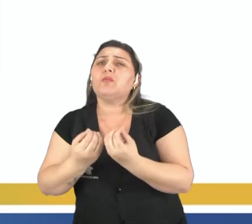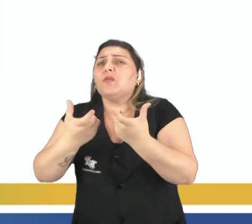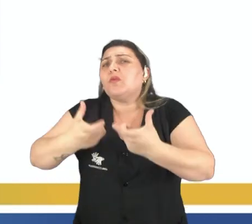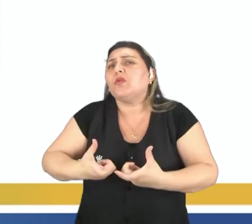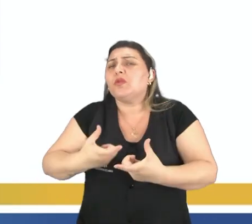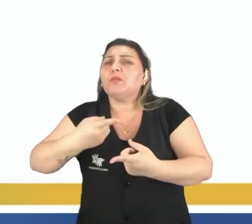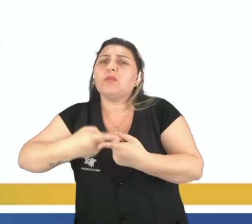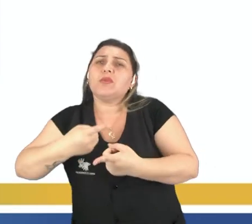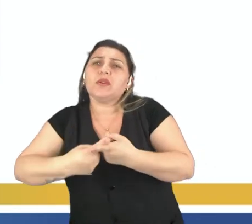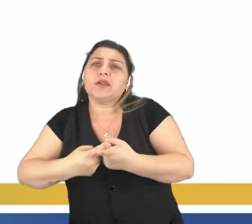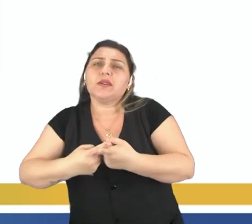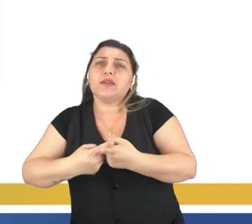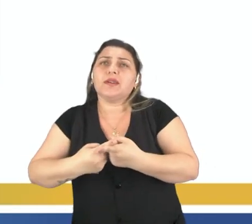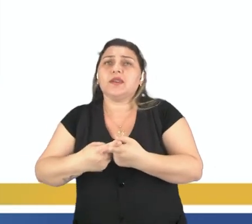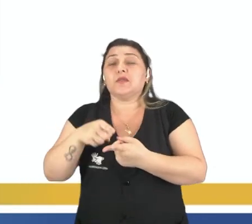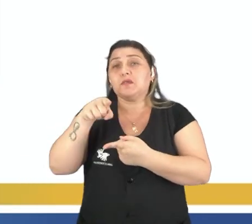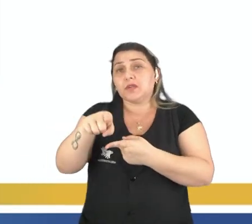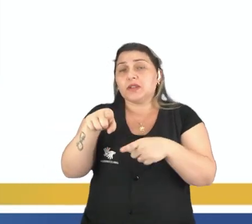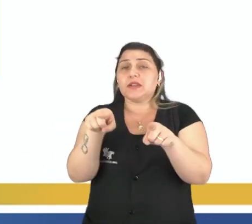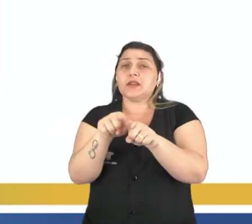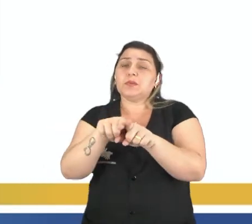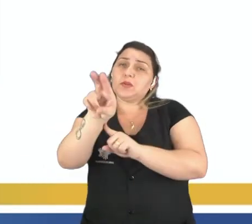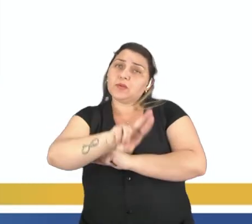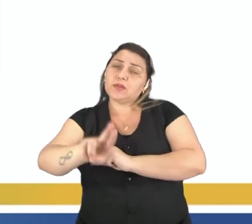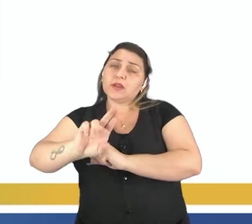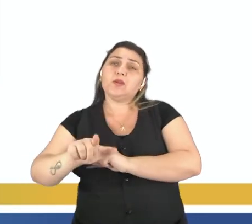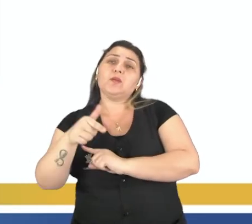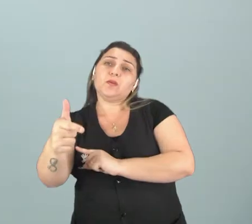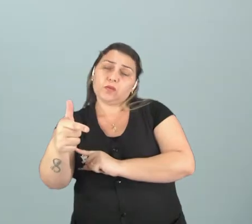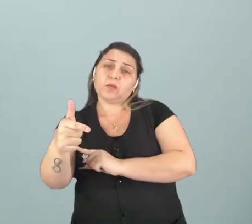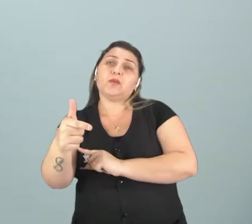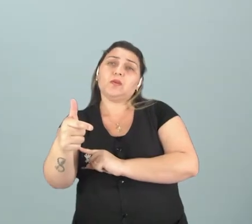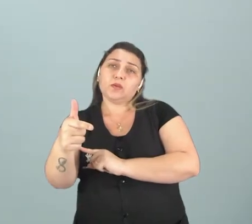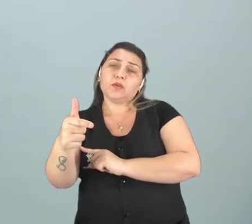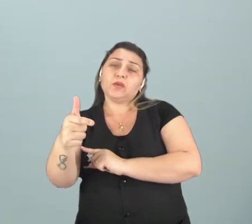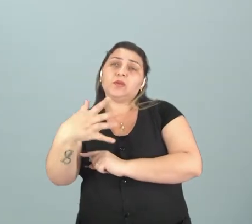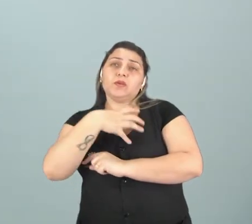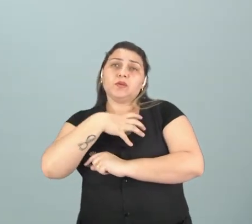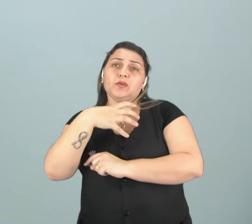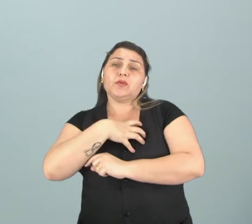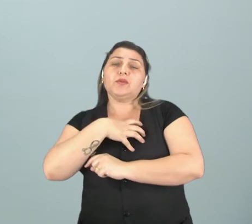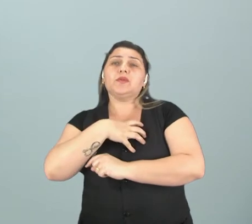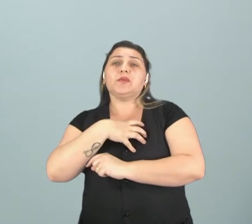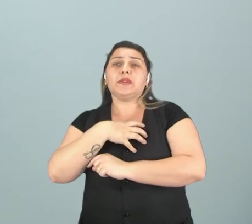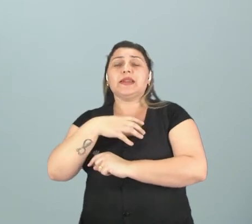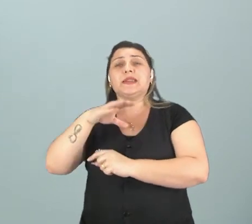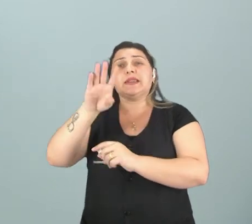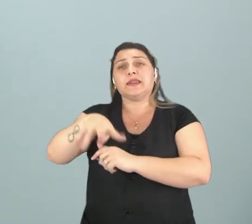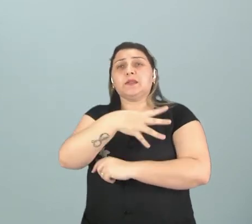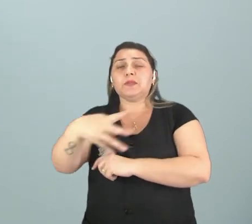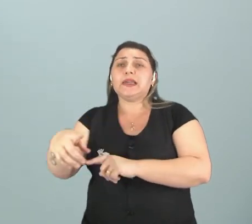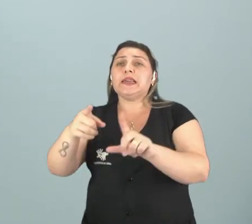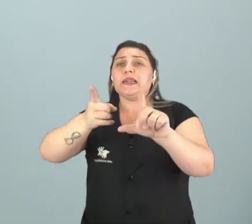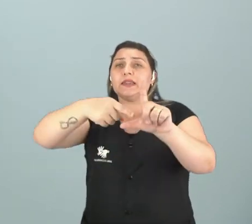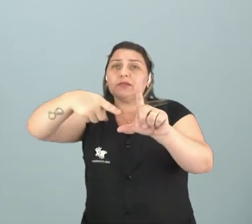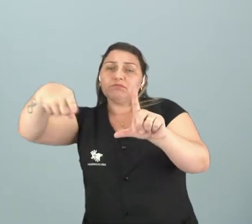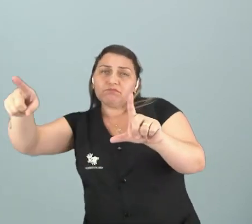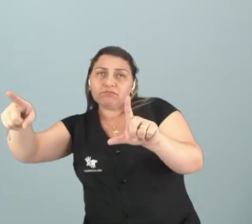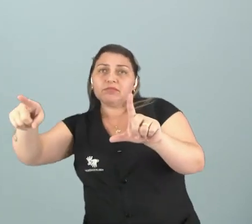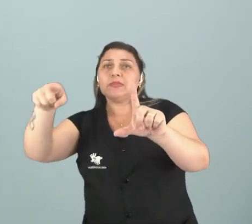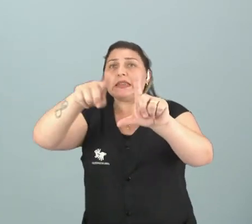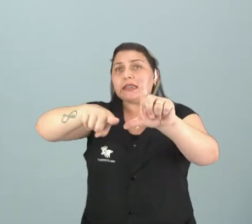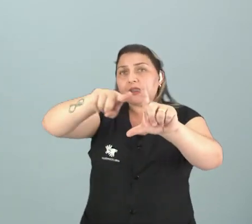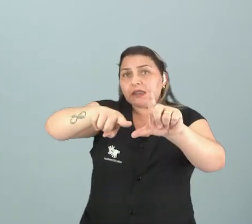onde, porquê. E você também pode utilizar outros recursos, infográficos, tabelas, como eu disse no início da